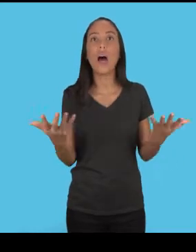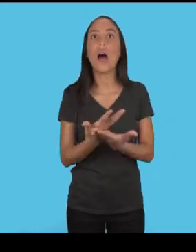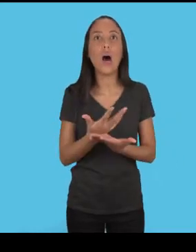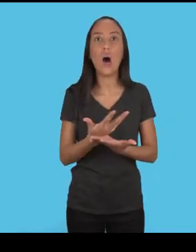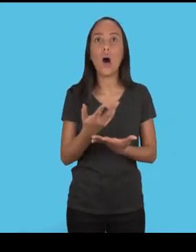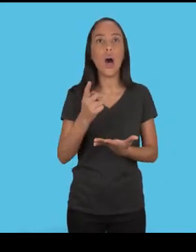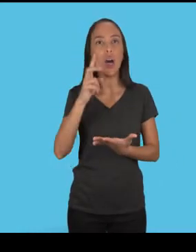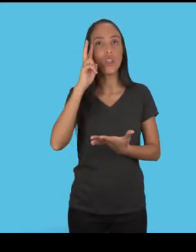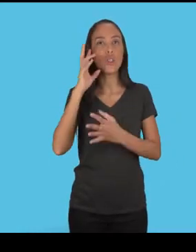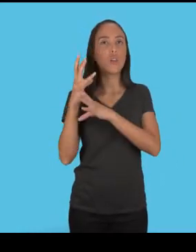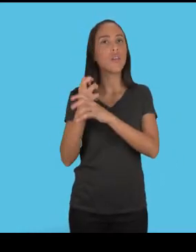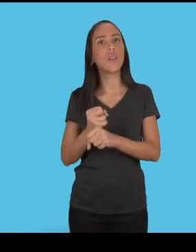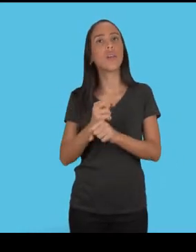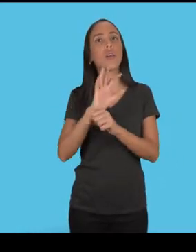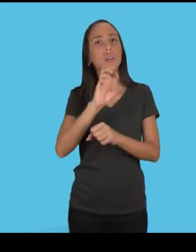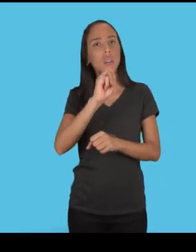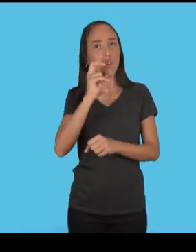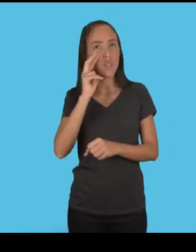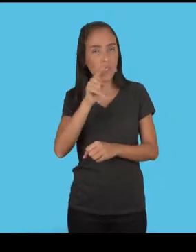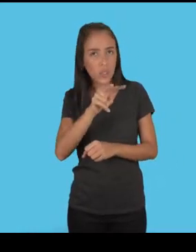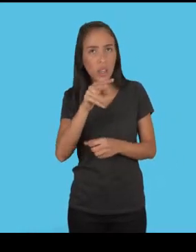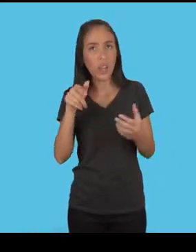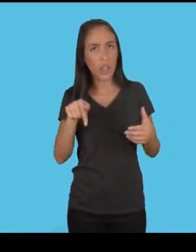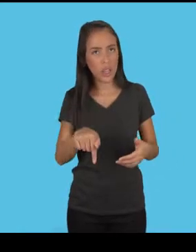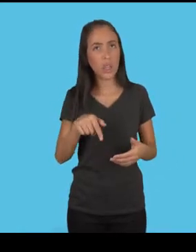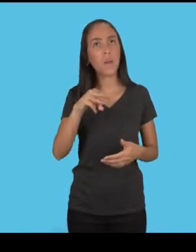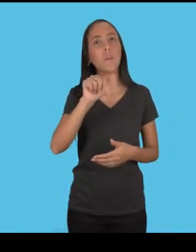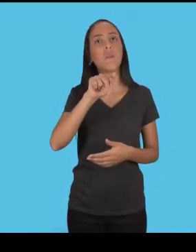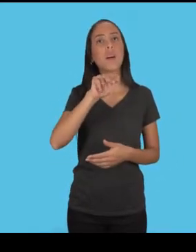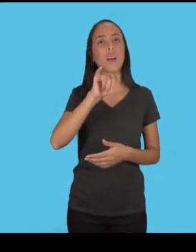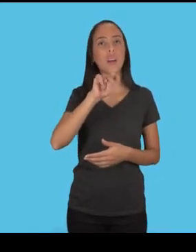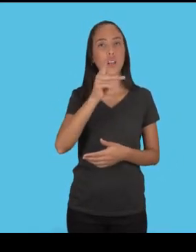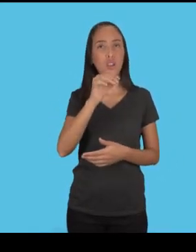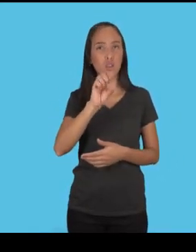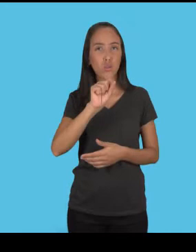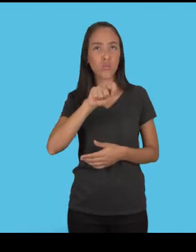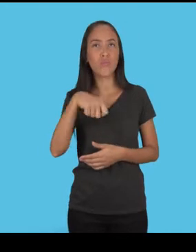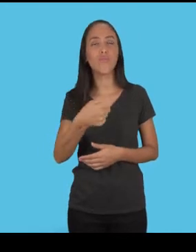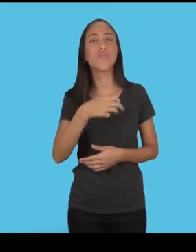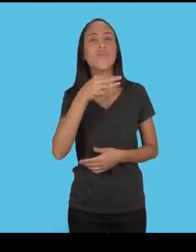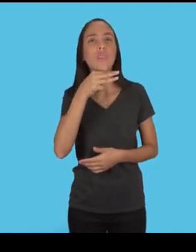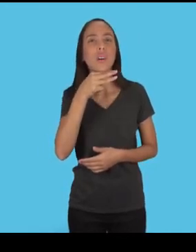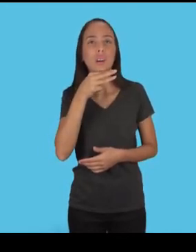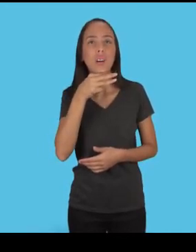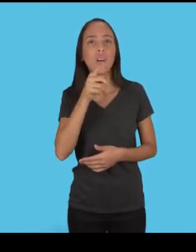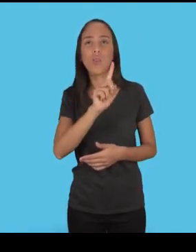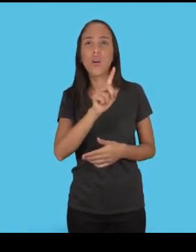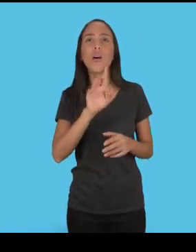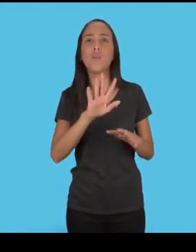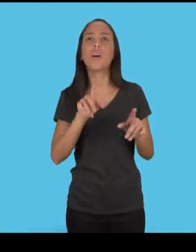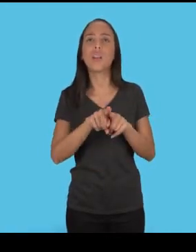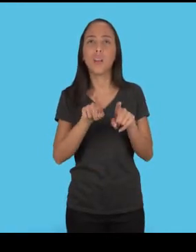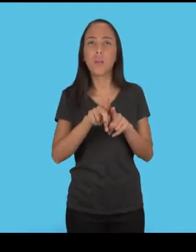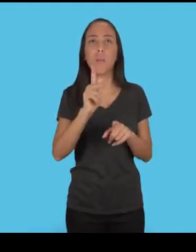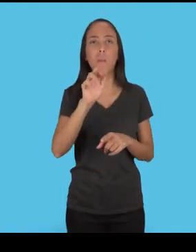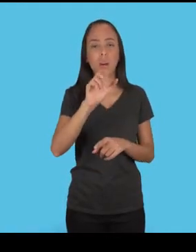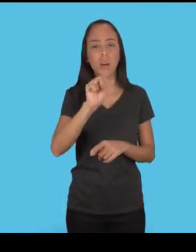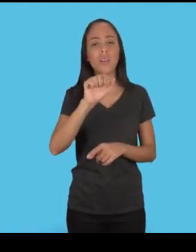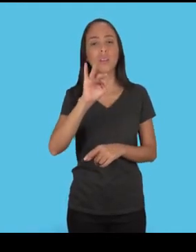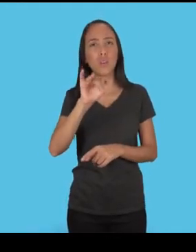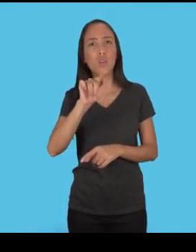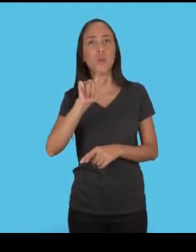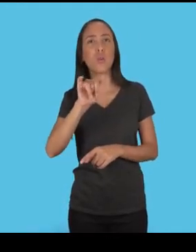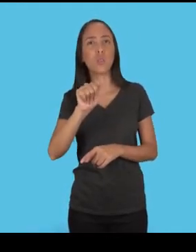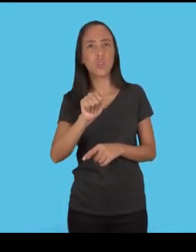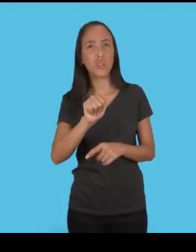Manguinhos, tiveram uma coisa de dimensão muito maior, que não foi restrita à parasitologia, mas pegou toda a instituição, que foi o